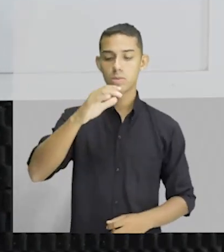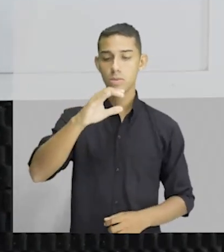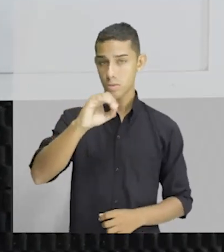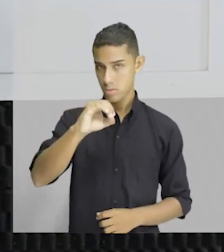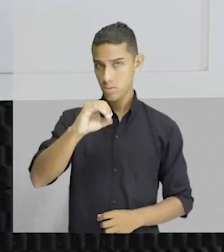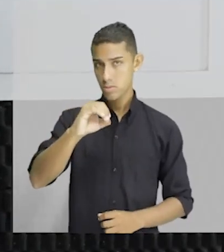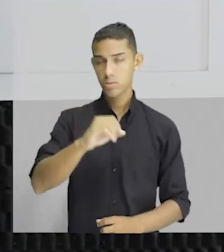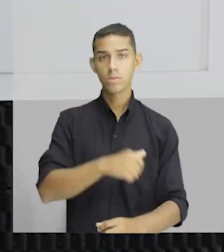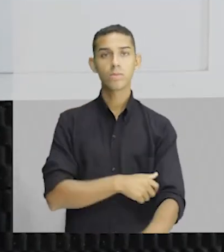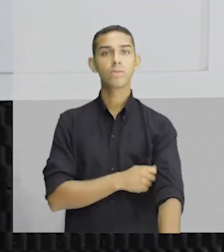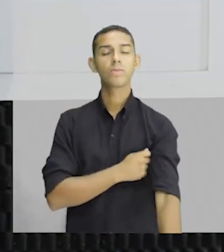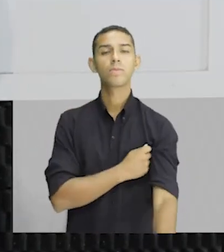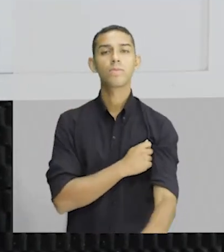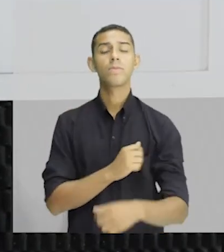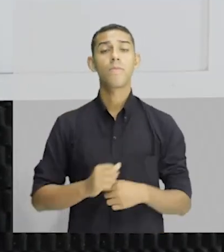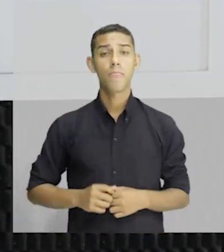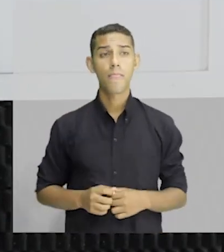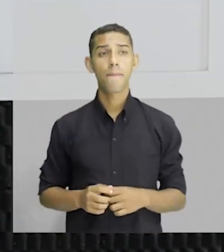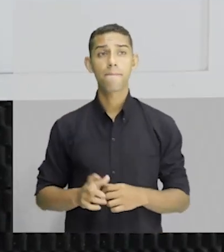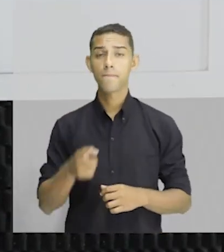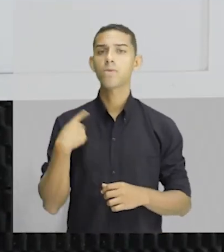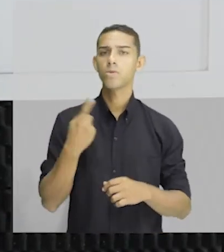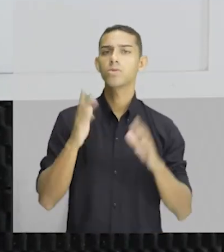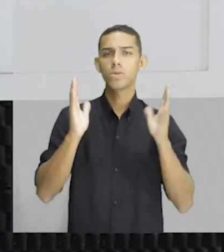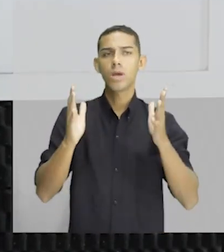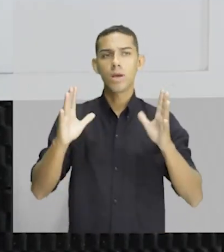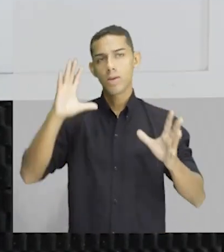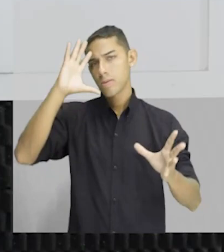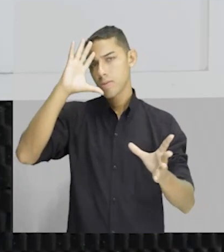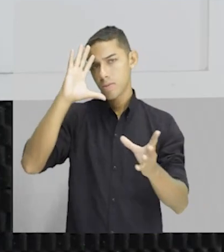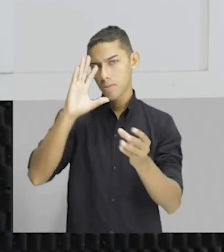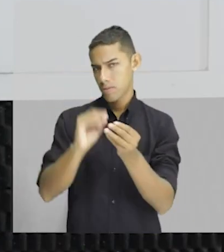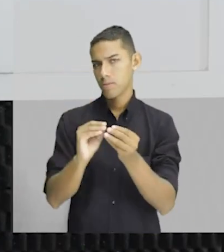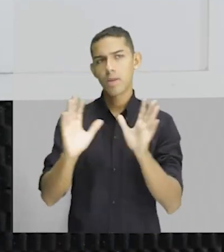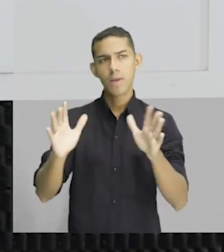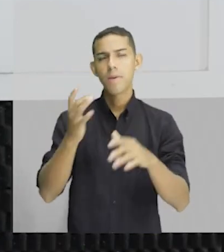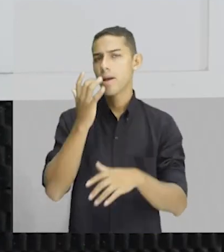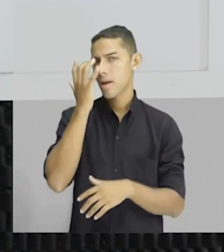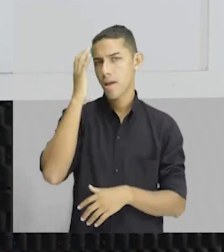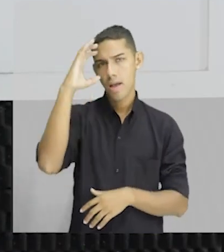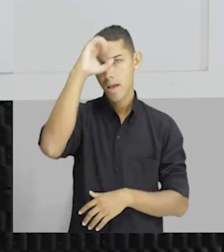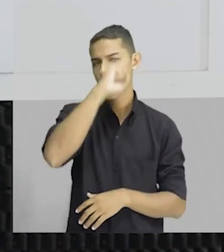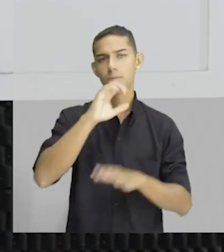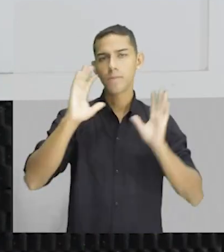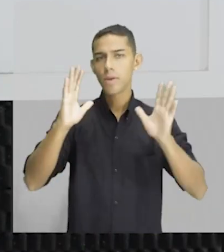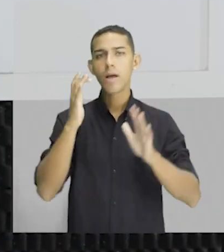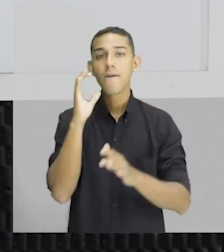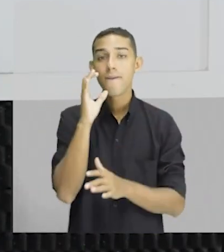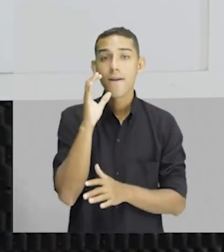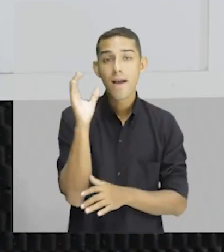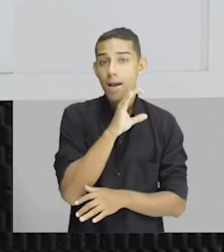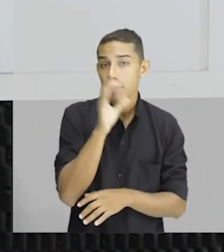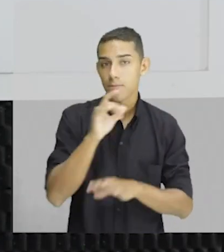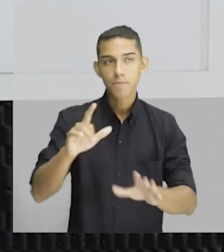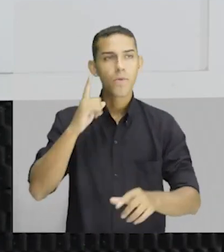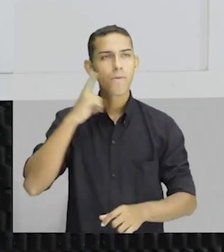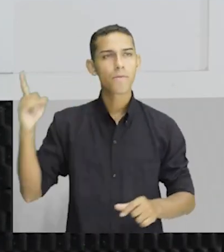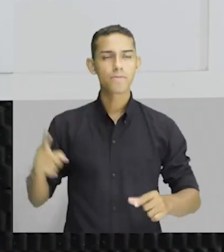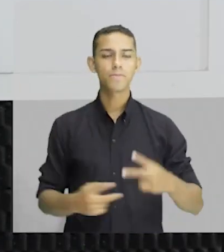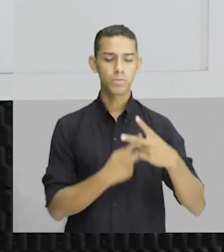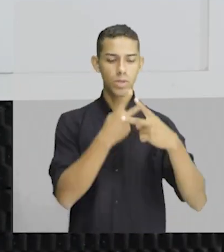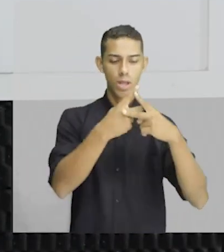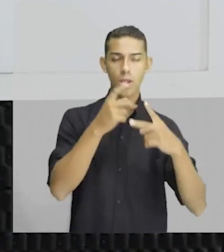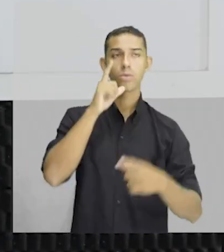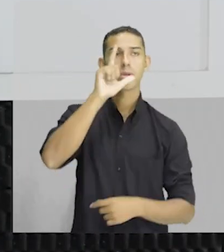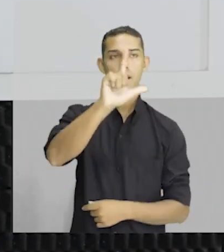Como a gente já fez essa primeira, a segunda vai ficar um pouquinho mais rápida. A fórmula é a mesma, ΔL